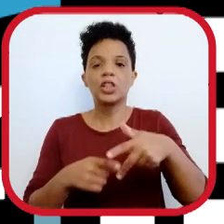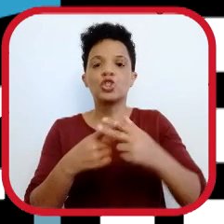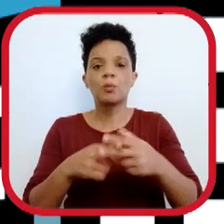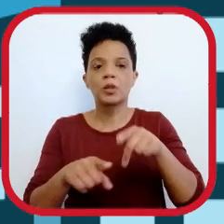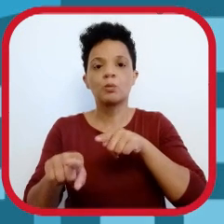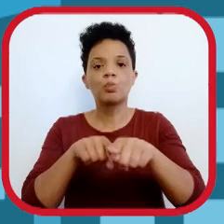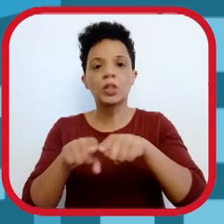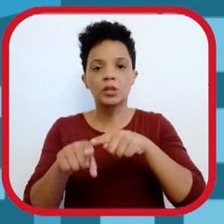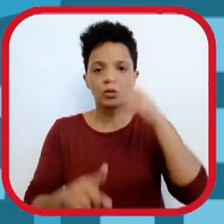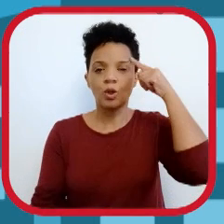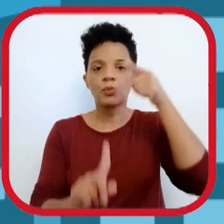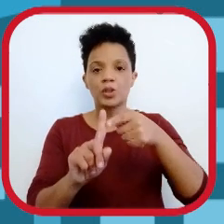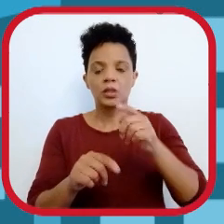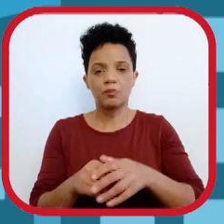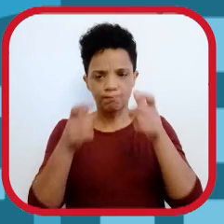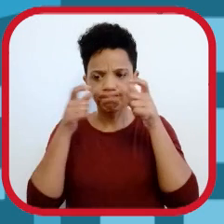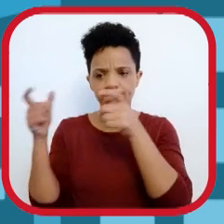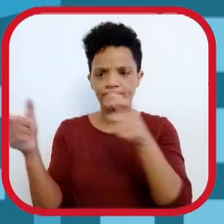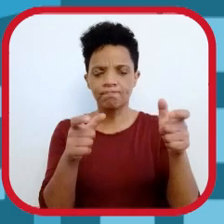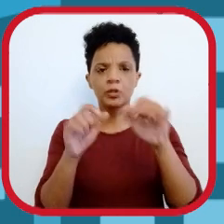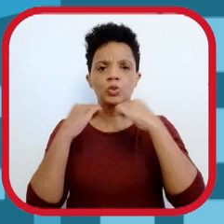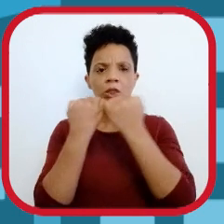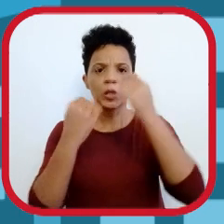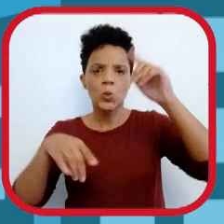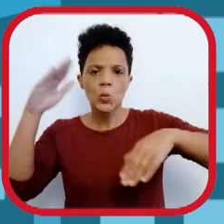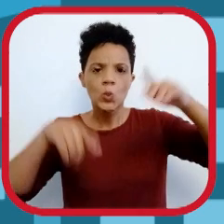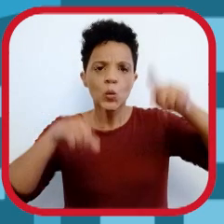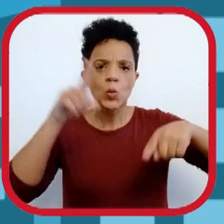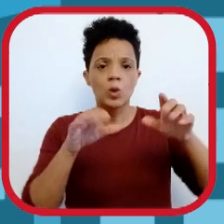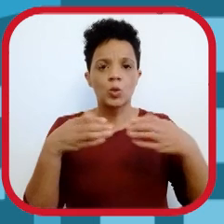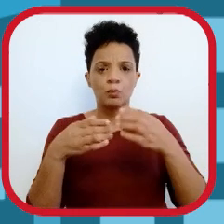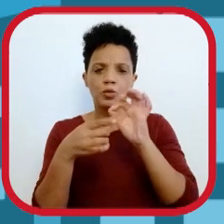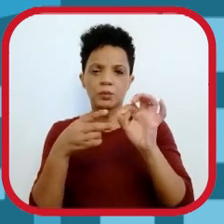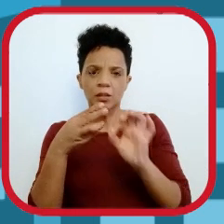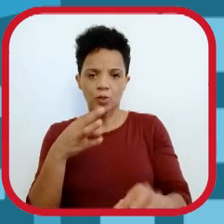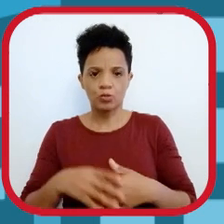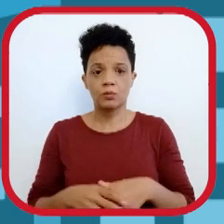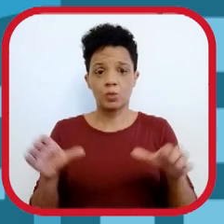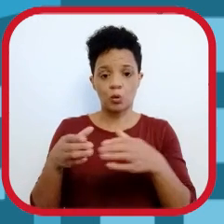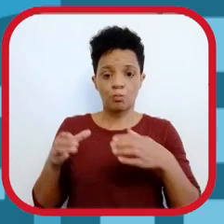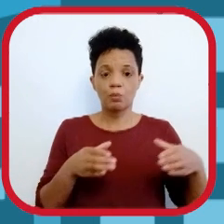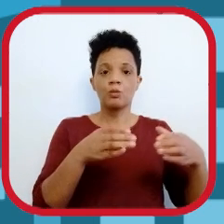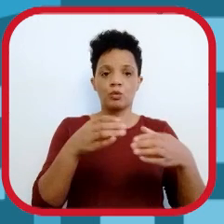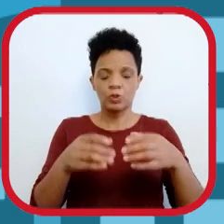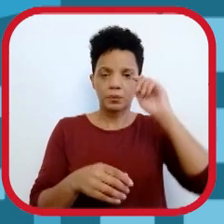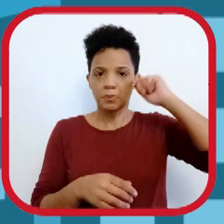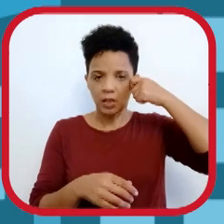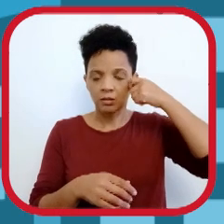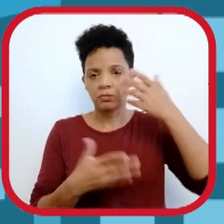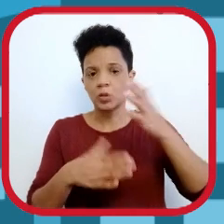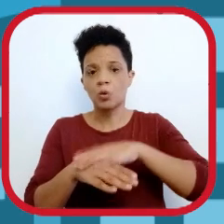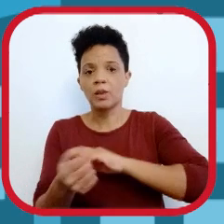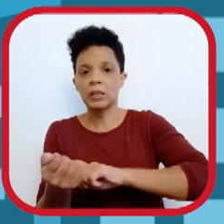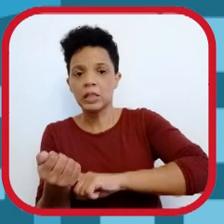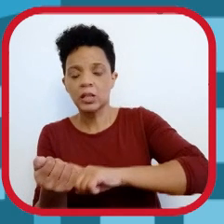As cotas são um instrumento político que procura regular as diferenças sociais que existem em grupos específicos. Estes grupos